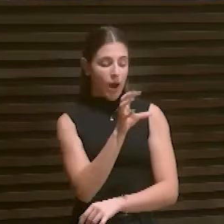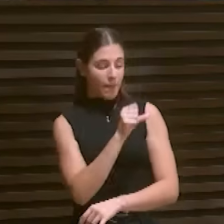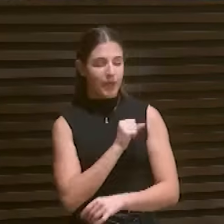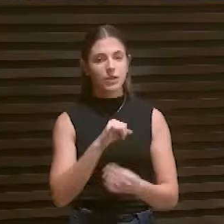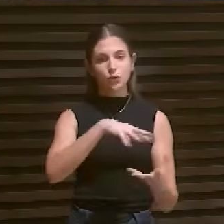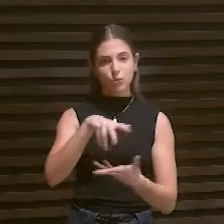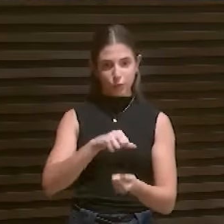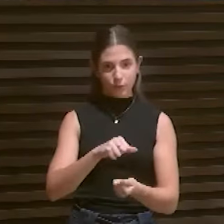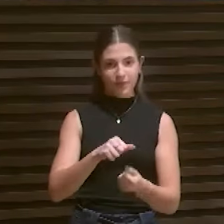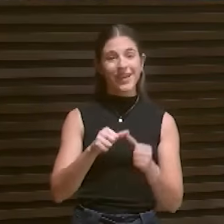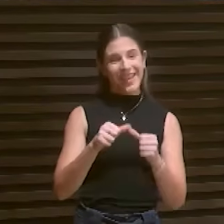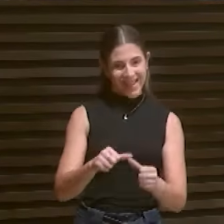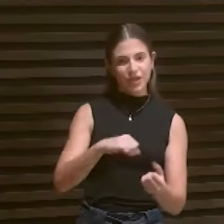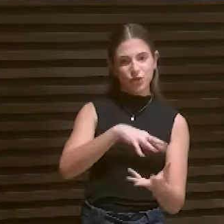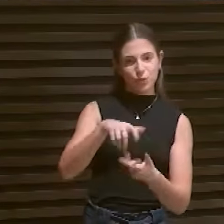se referindo aqui.